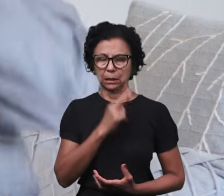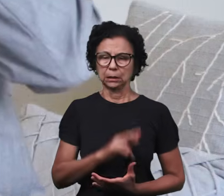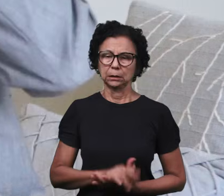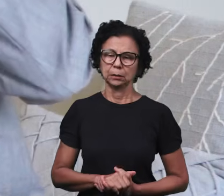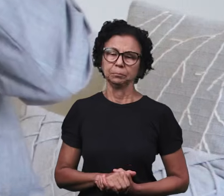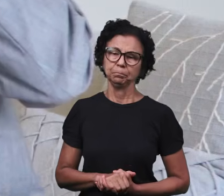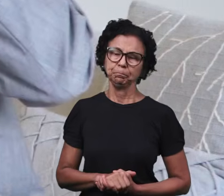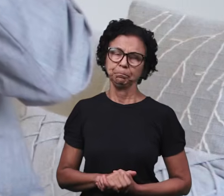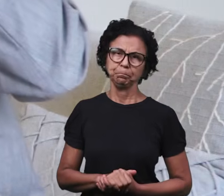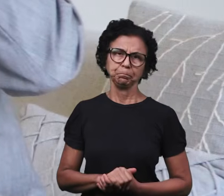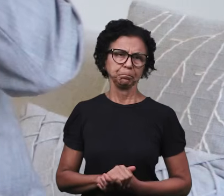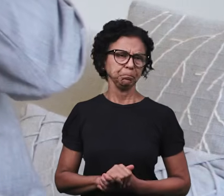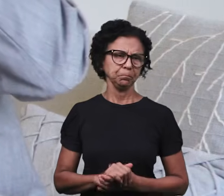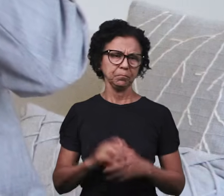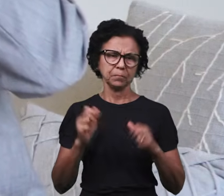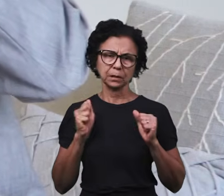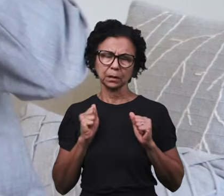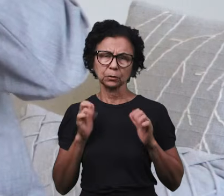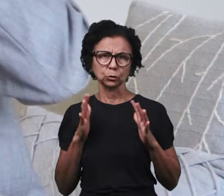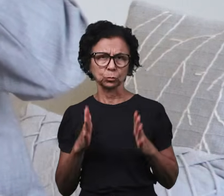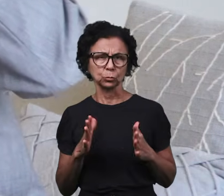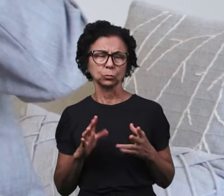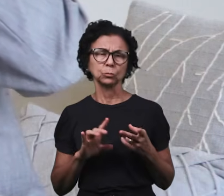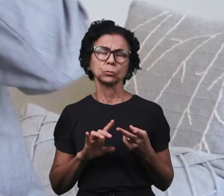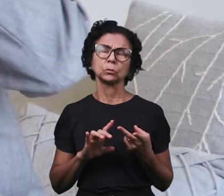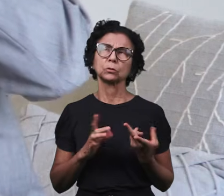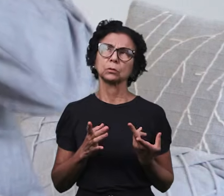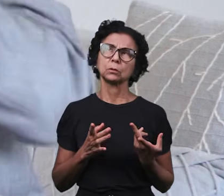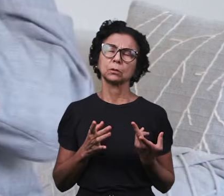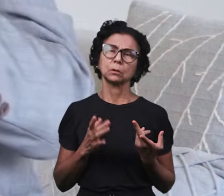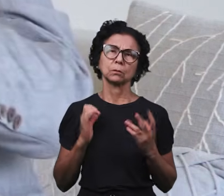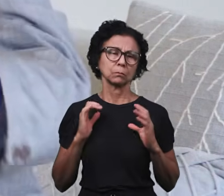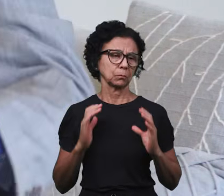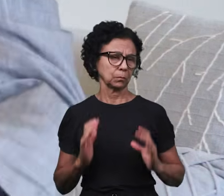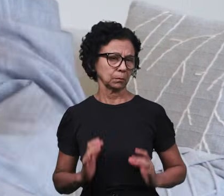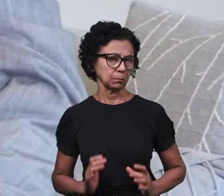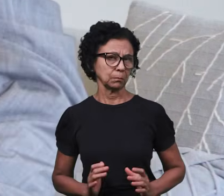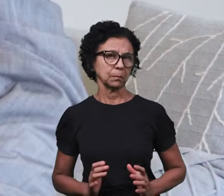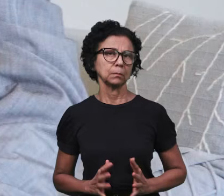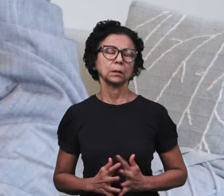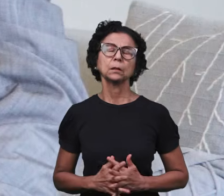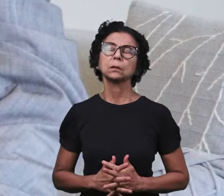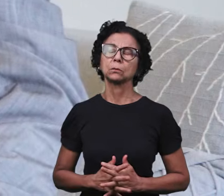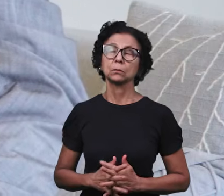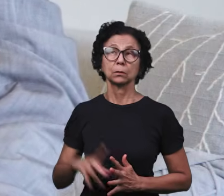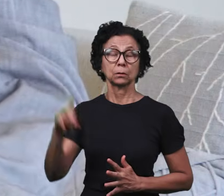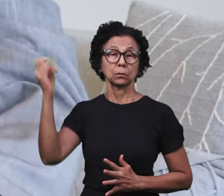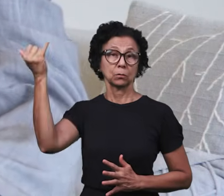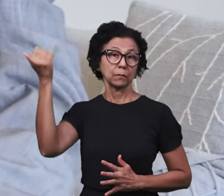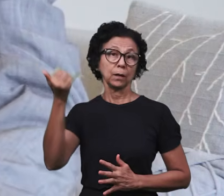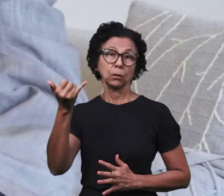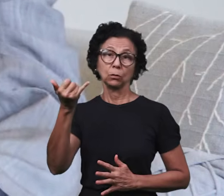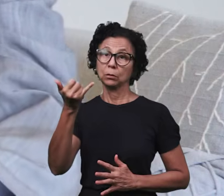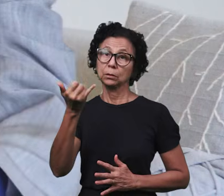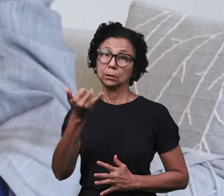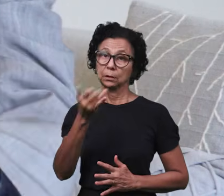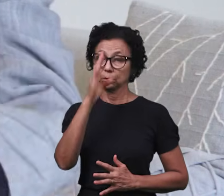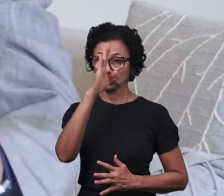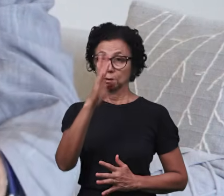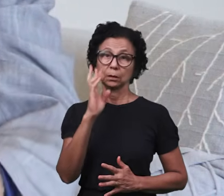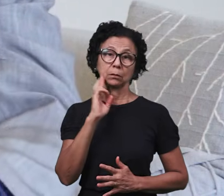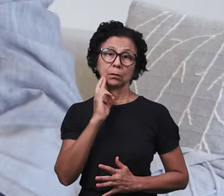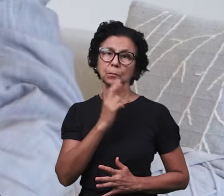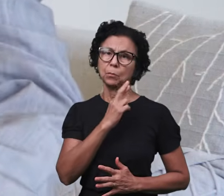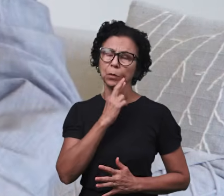postura, a atitude de tudo, né, daquele que recebe a revelação de Deus, espera o